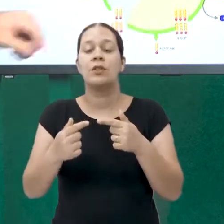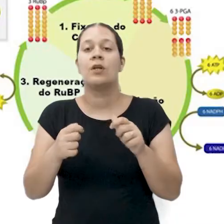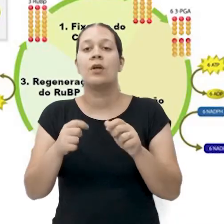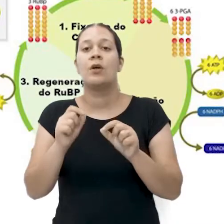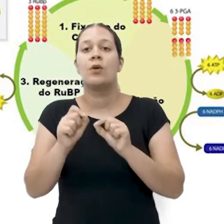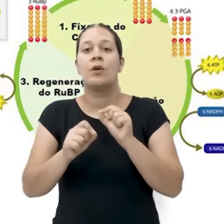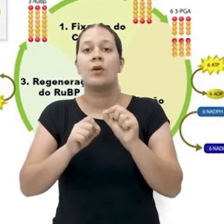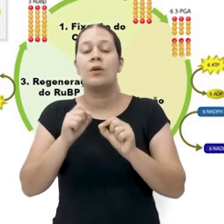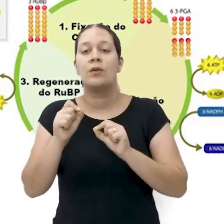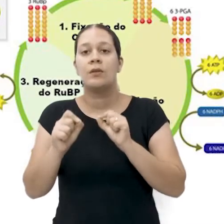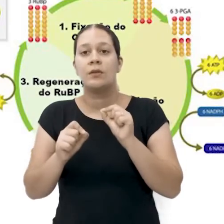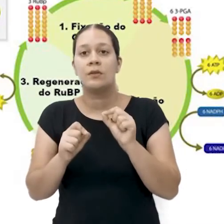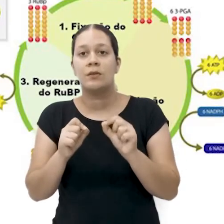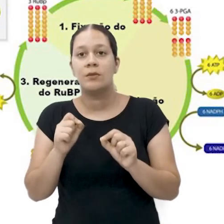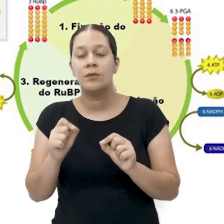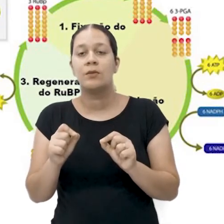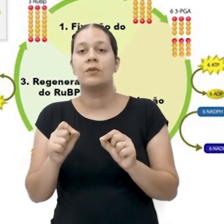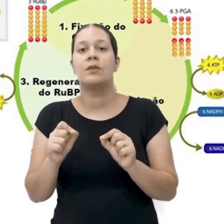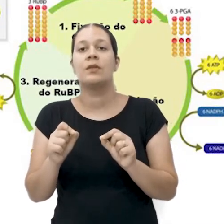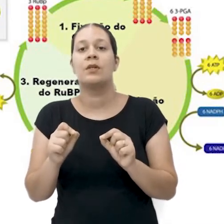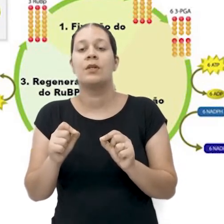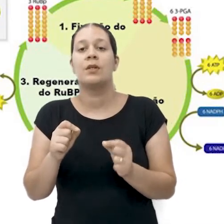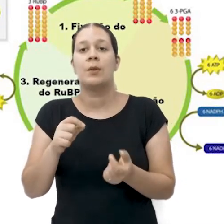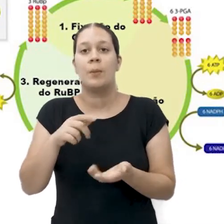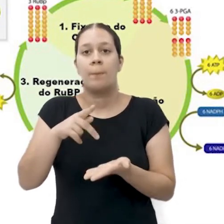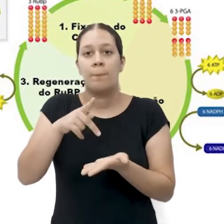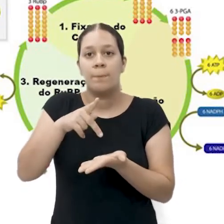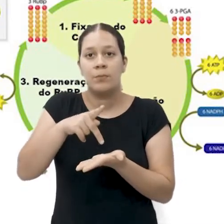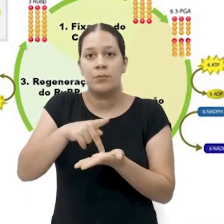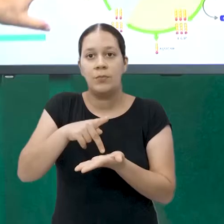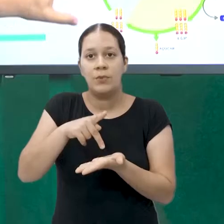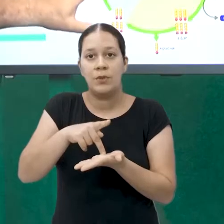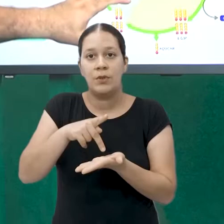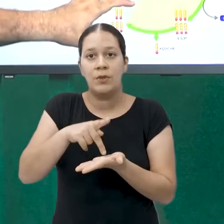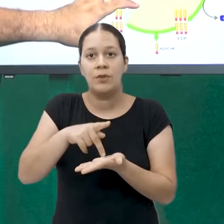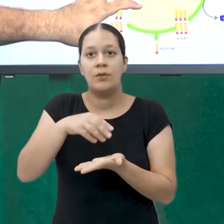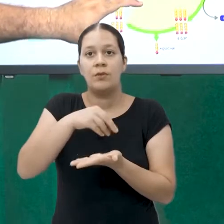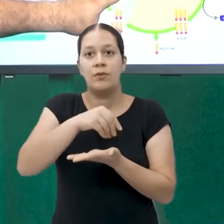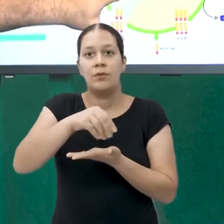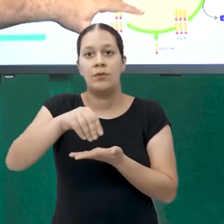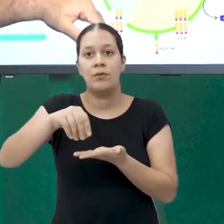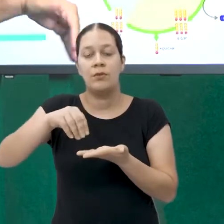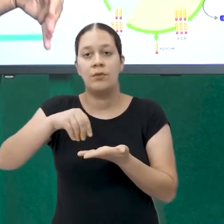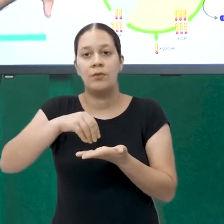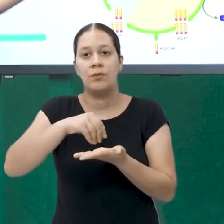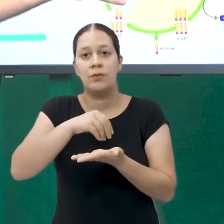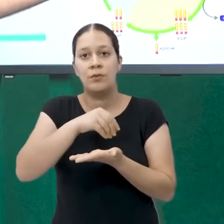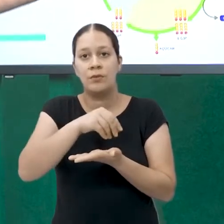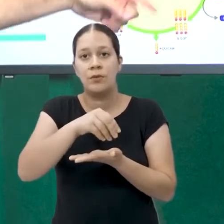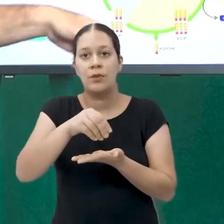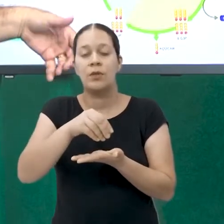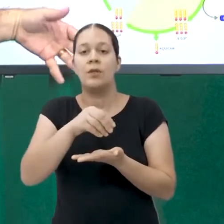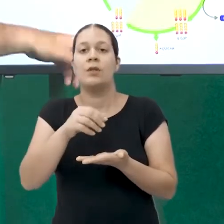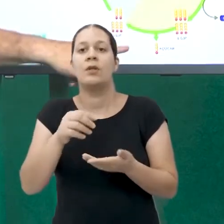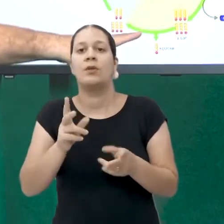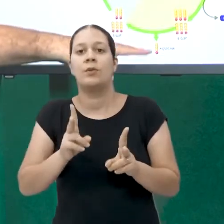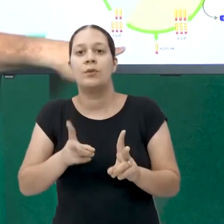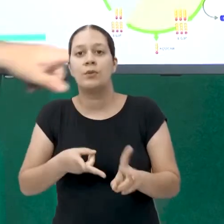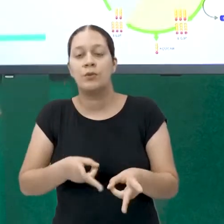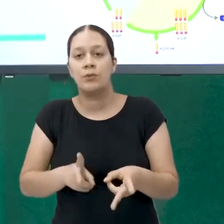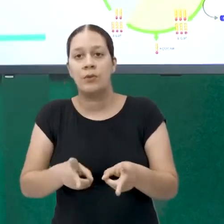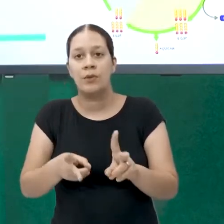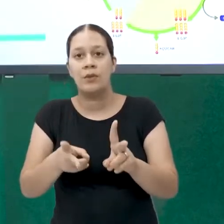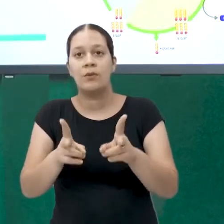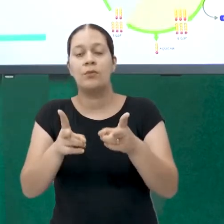ó, o G3P que eu falei, gliceraldeído 3-fosfato, e esse gliceraldeído vai continuar sendo